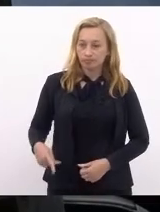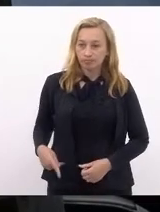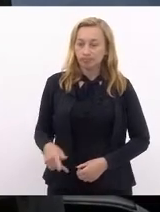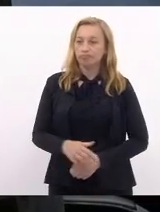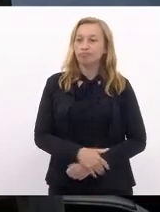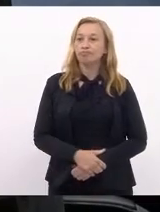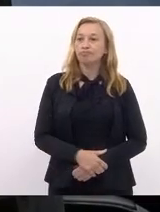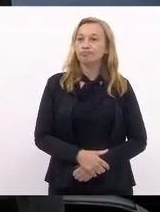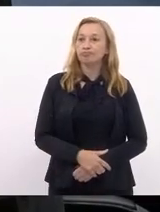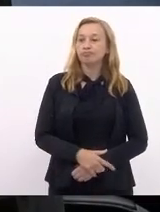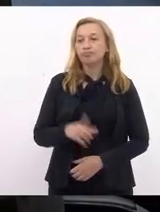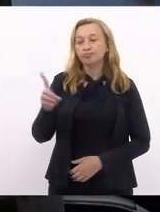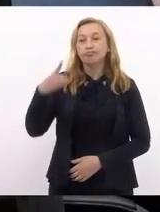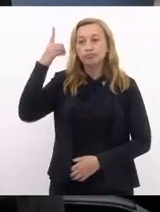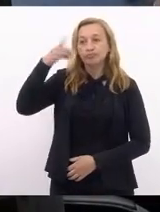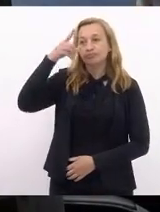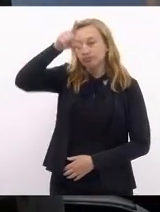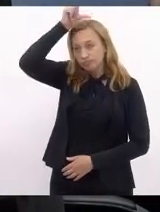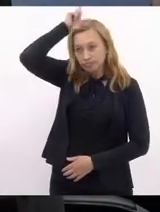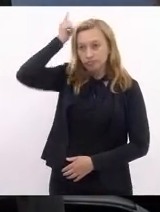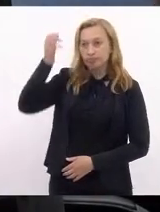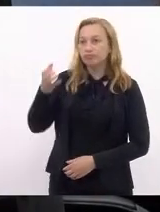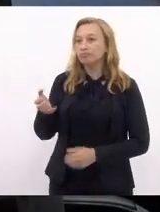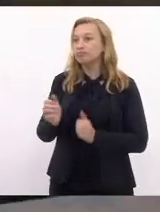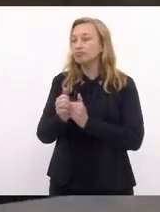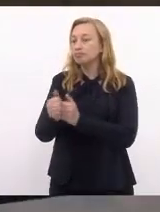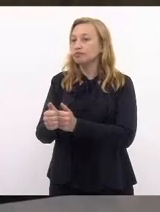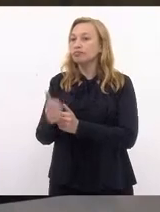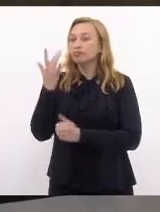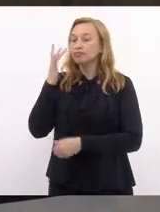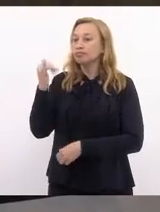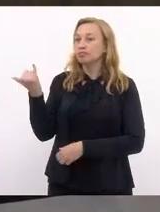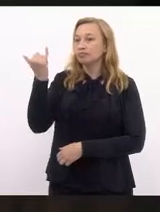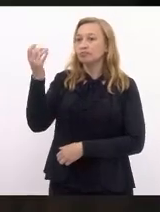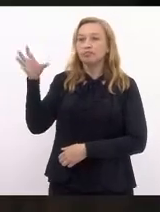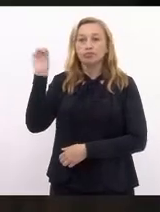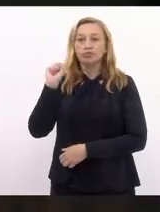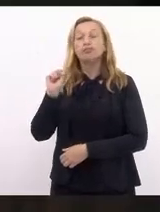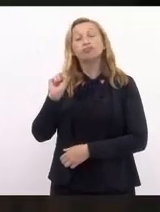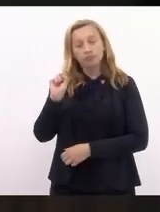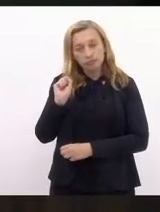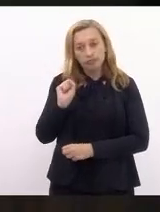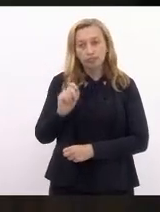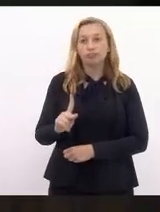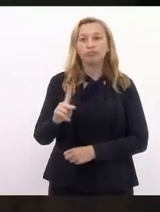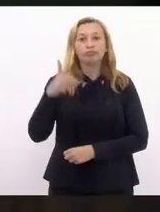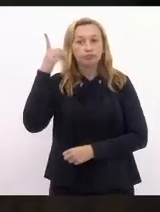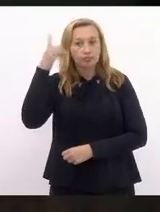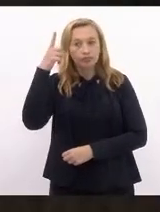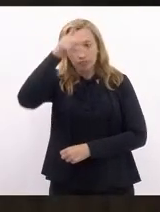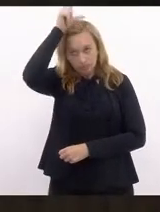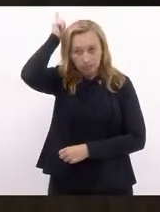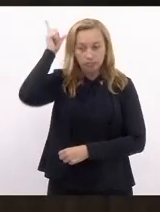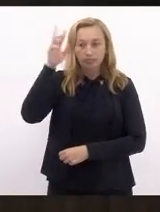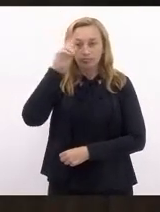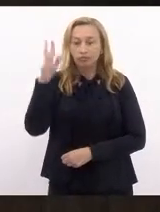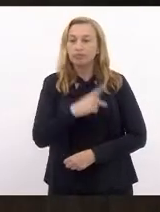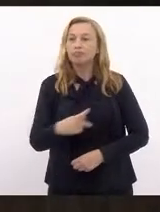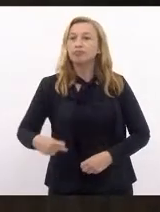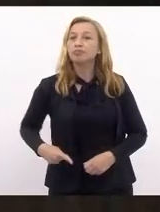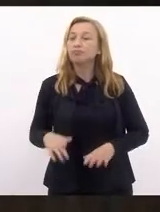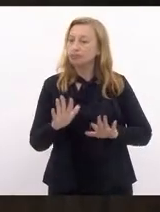Presidente o Deputado Luiz Paulo tem o encaminhamento achei importante então vamos ouvir o Deputado Luiz presente